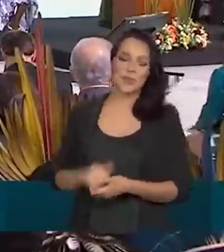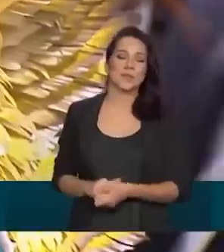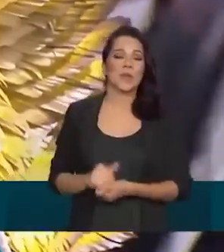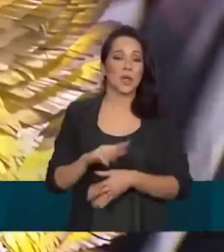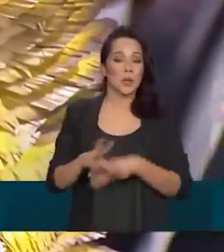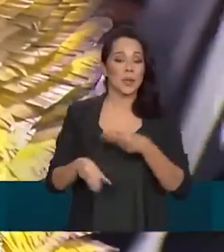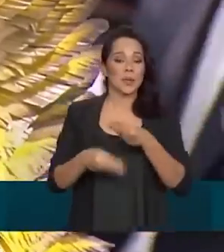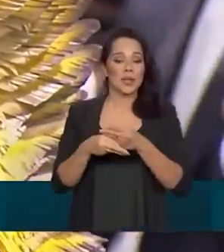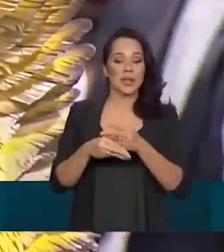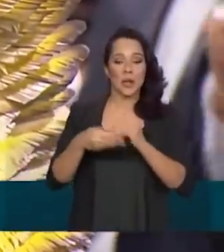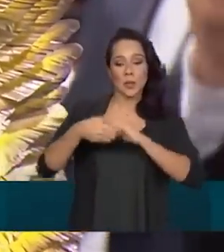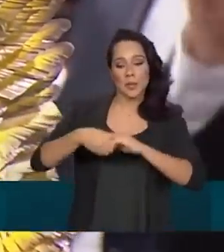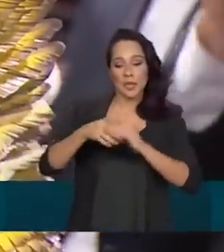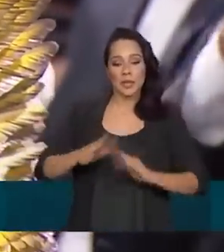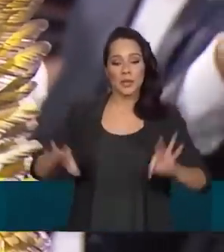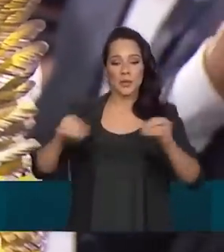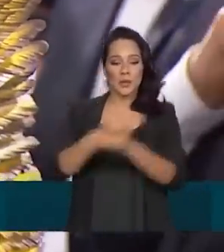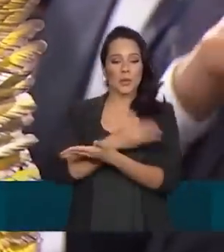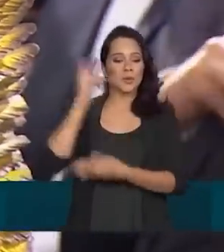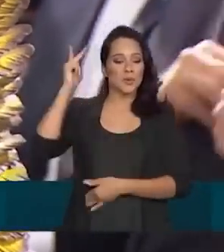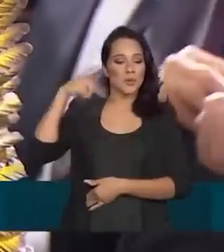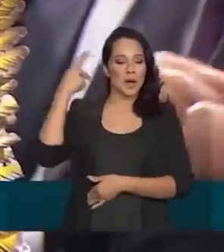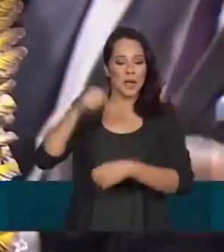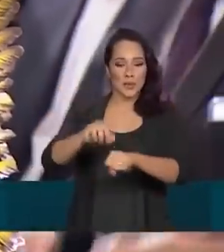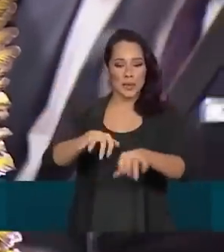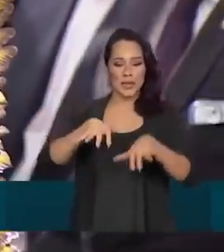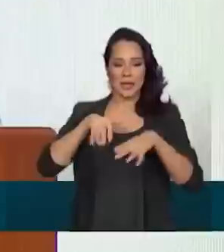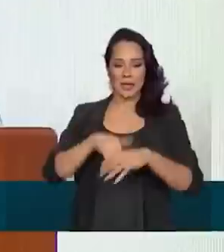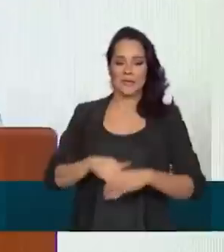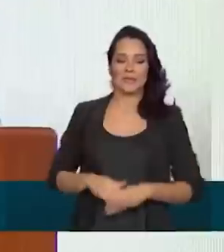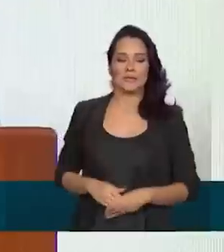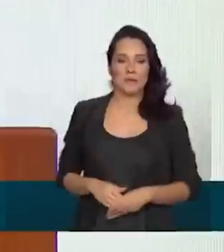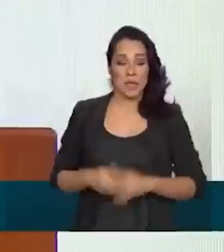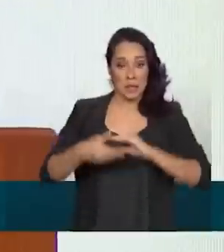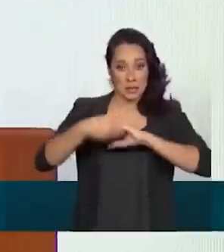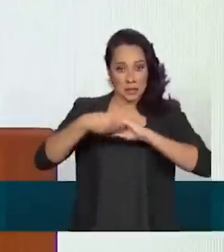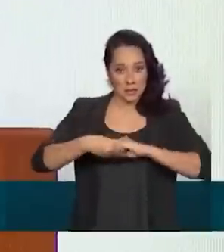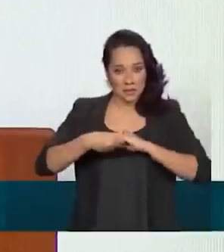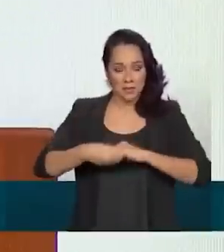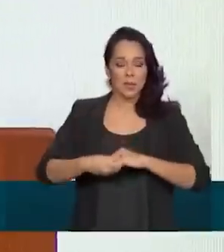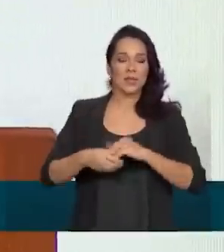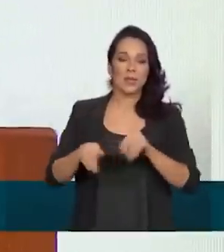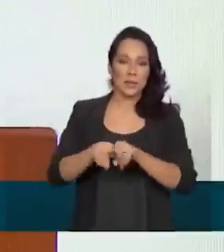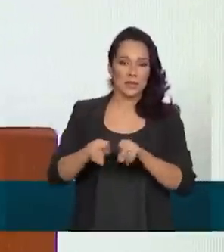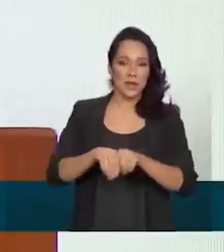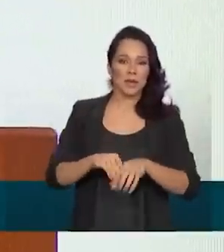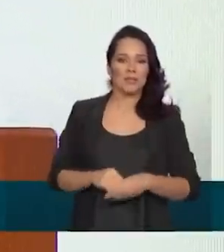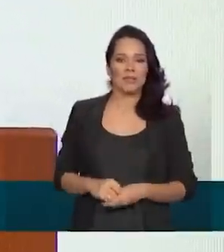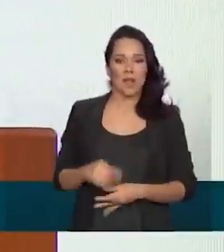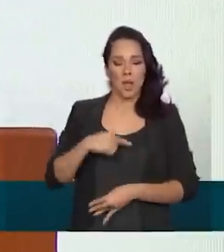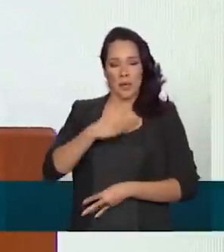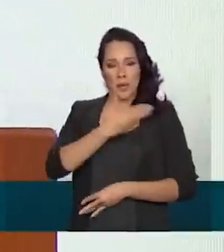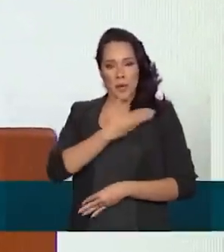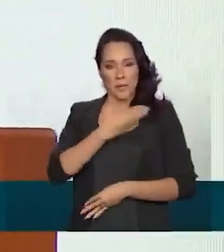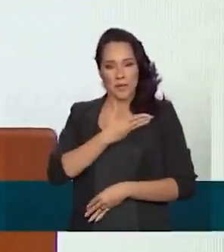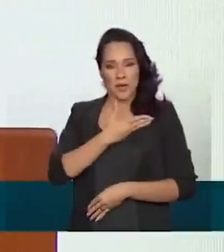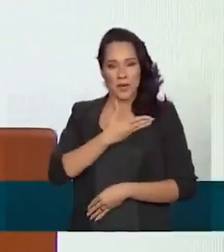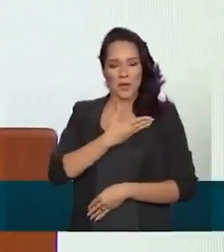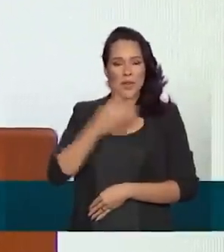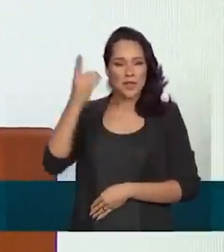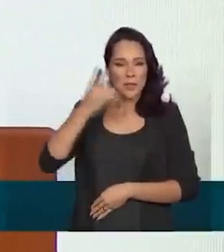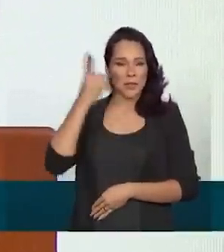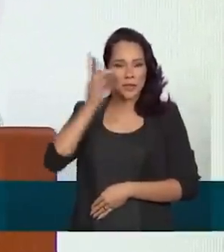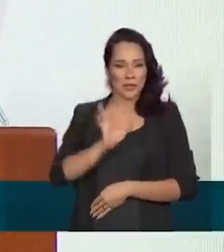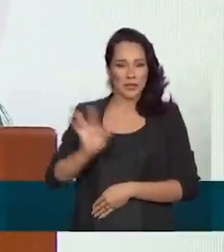Cumprimentando todos e todas parlamentares. Estendo também esse cumprimento ao meu amigo companheiro,